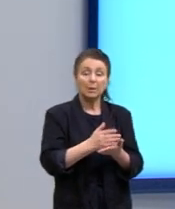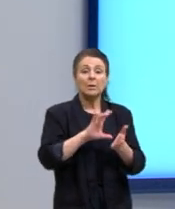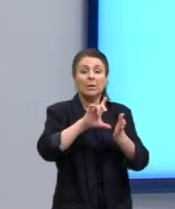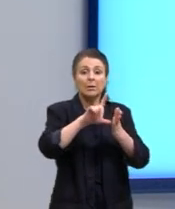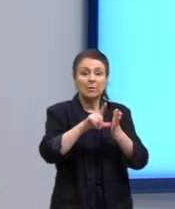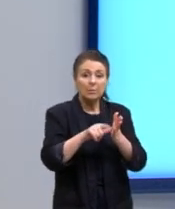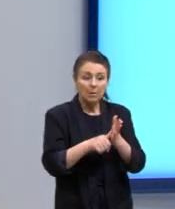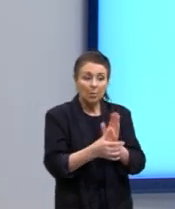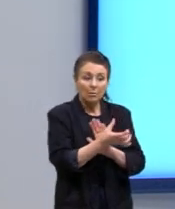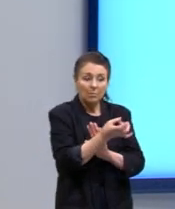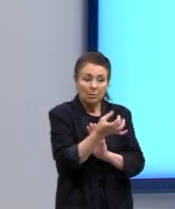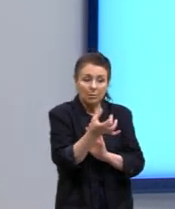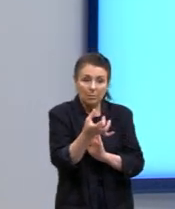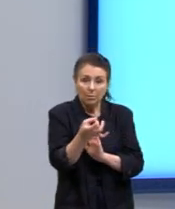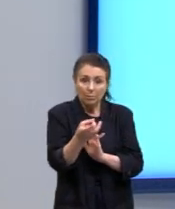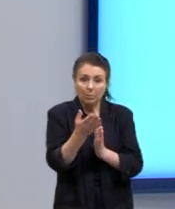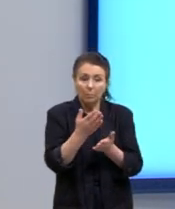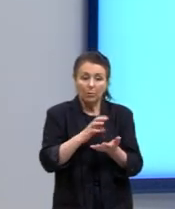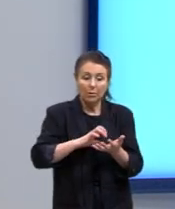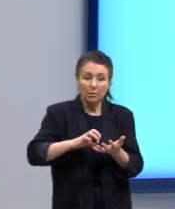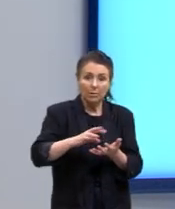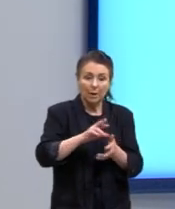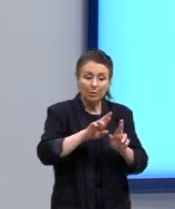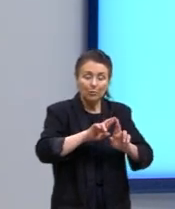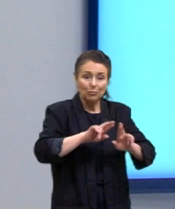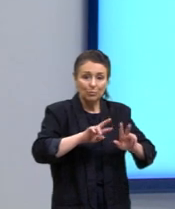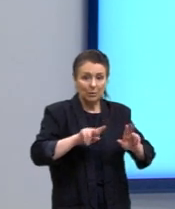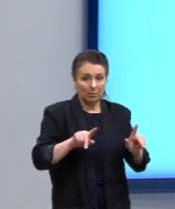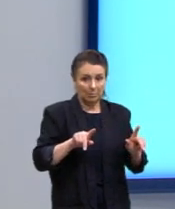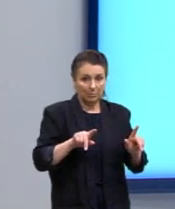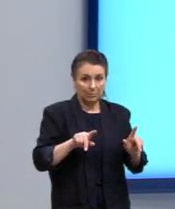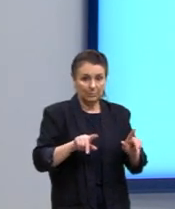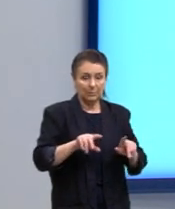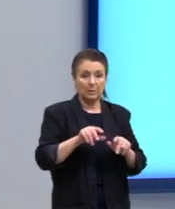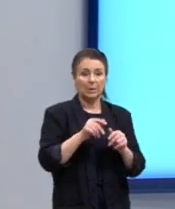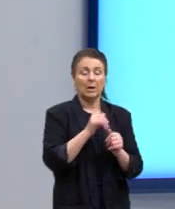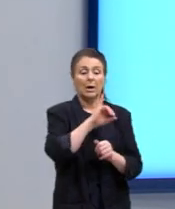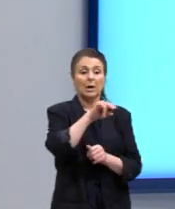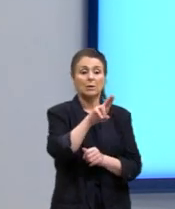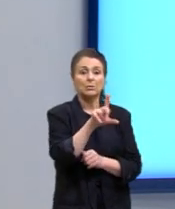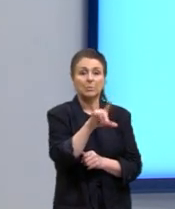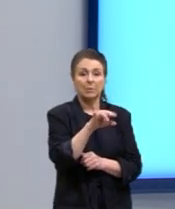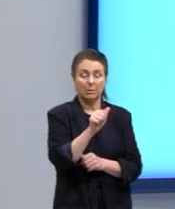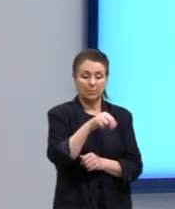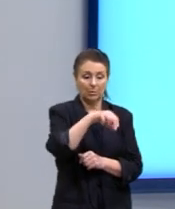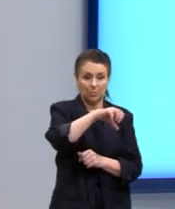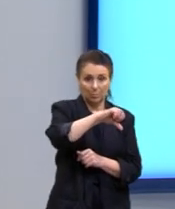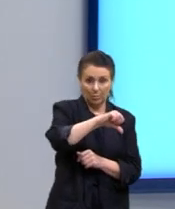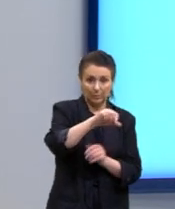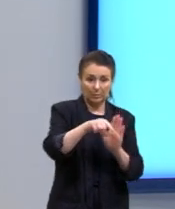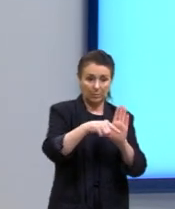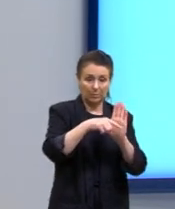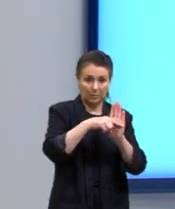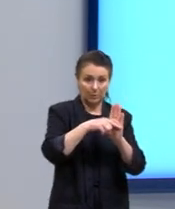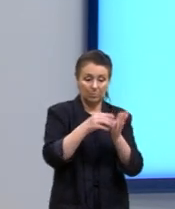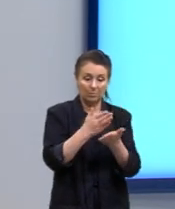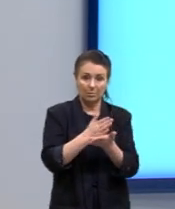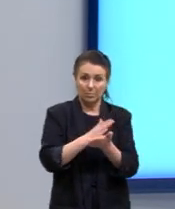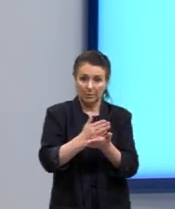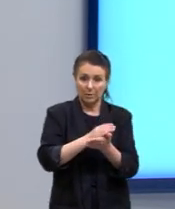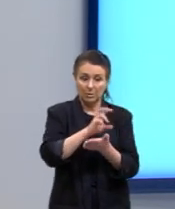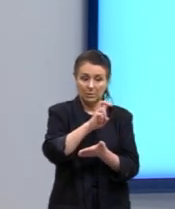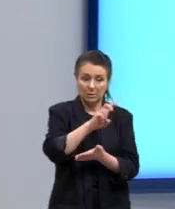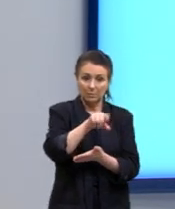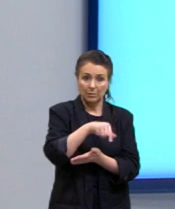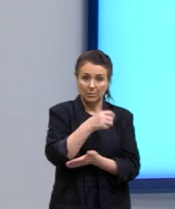em cada caso foi calculado essa diferença né a nota ali da Júlia que era nove menos a média que